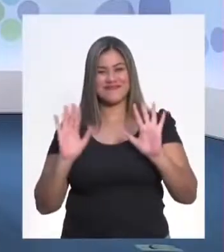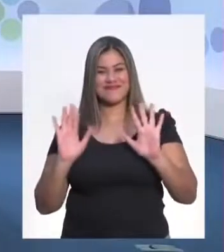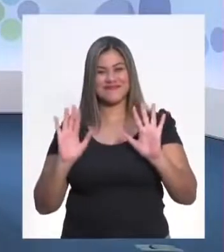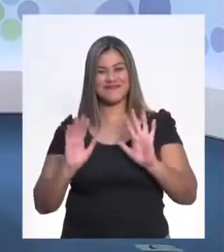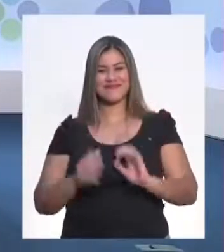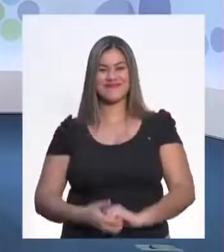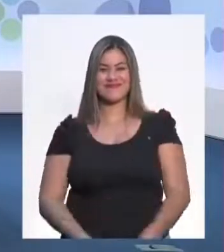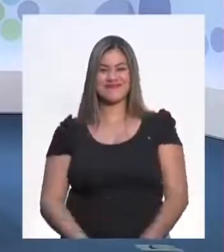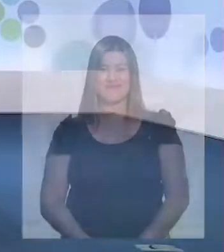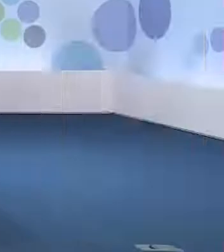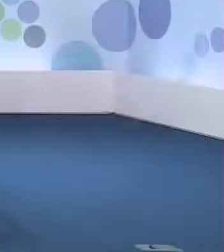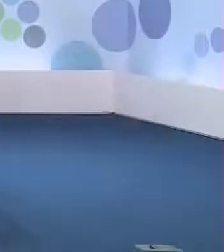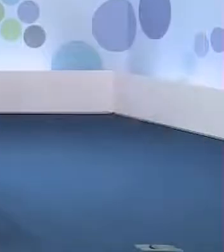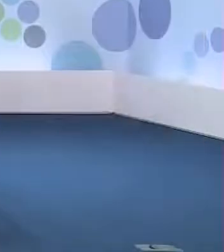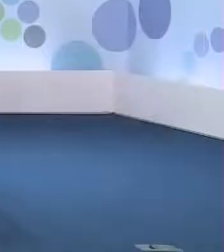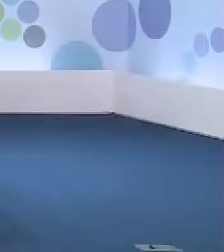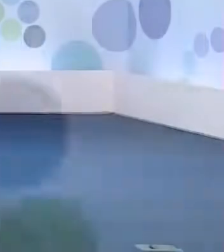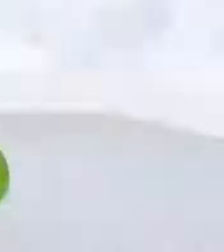próxima.